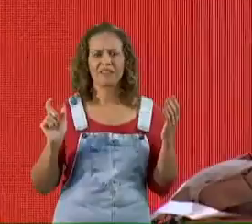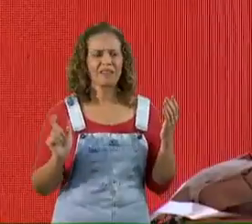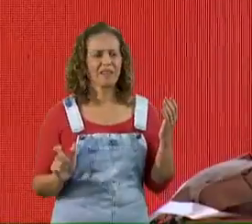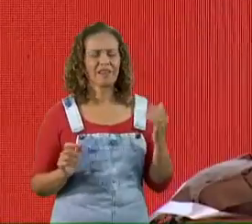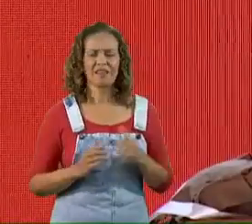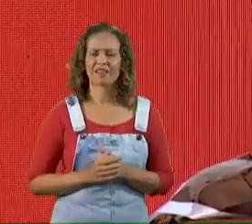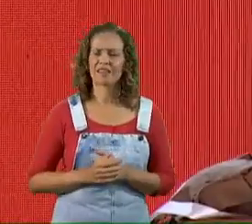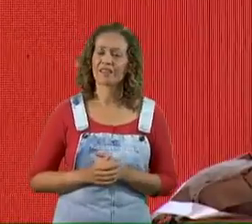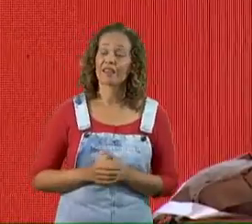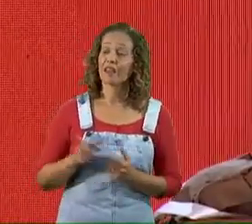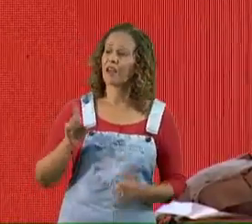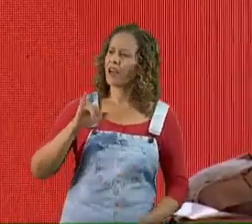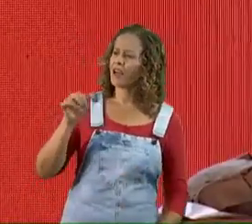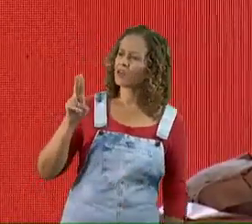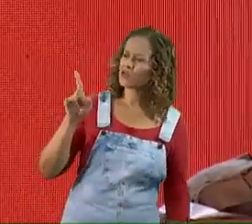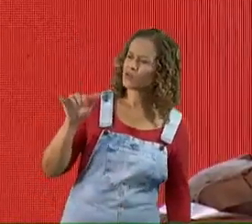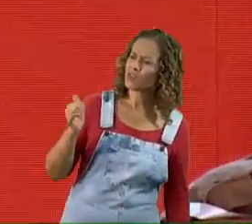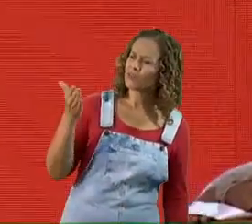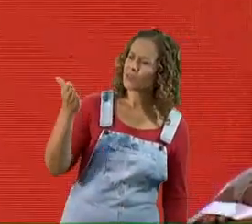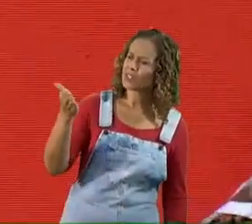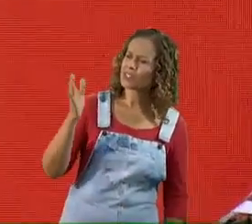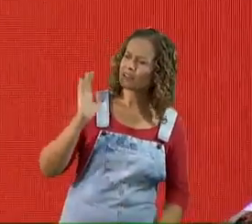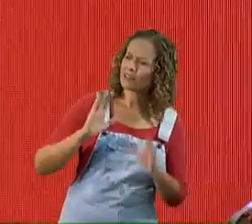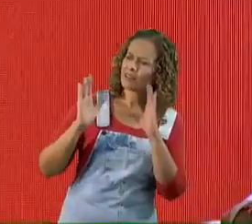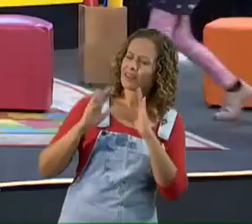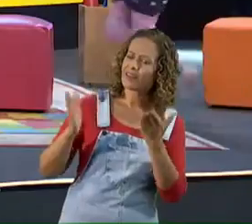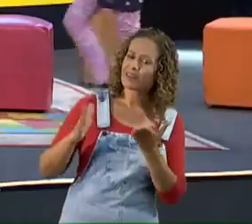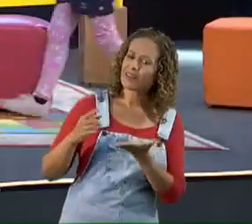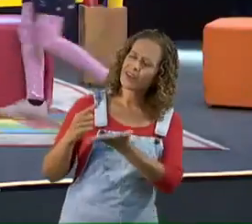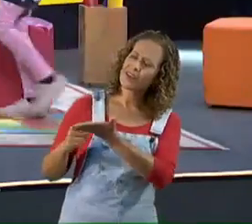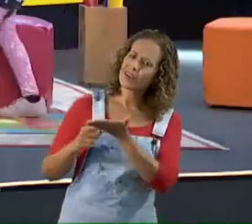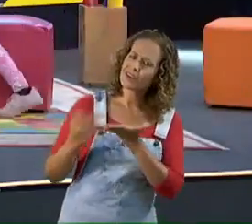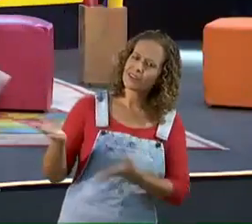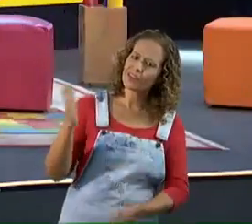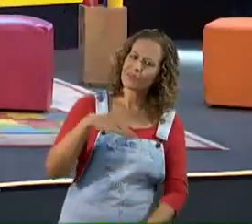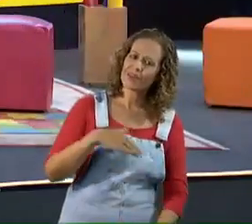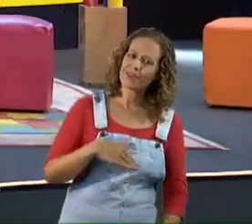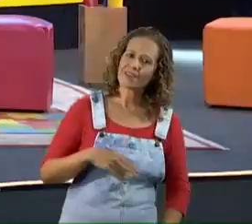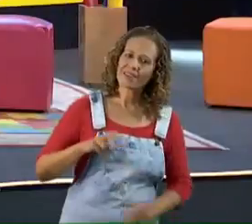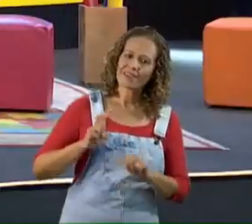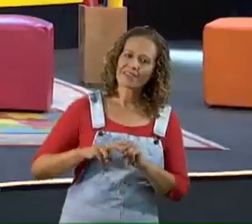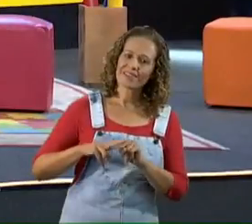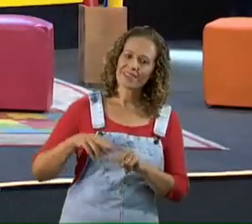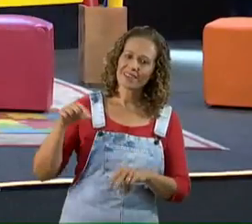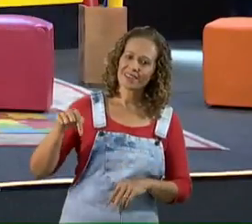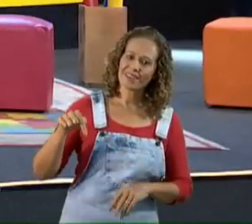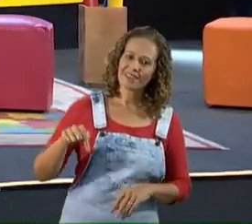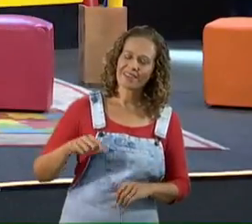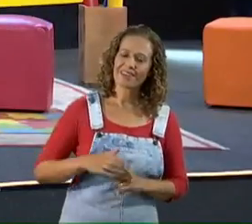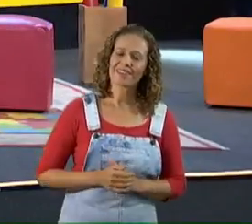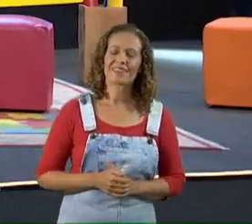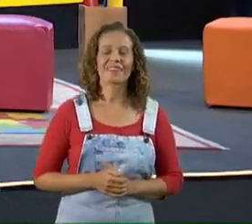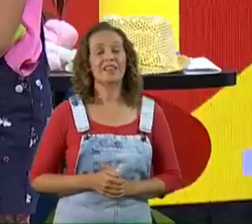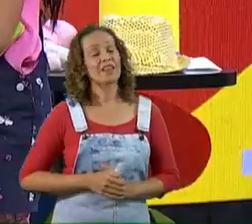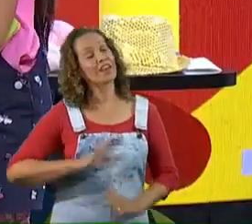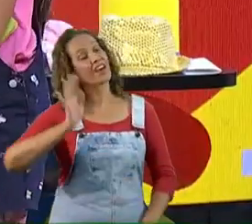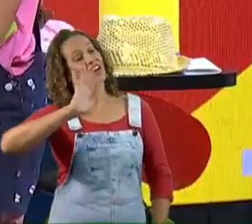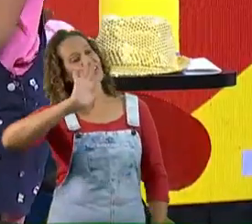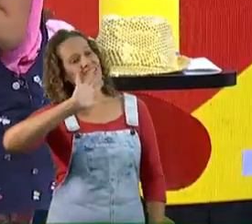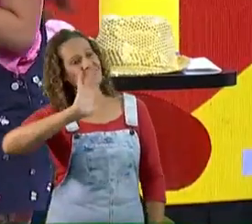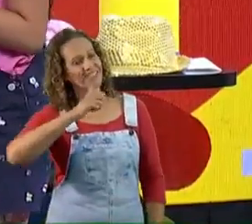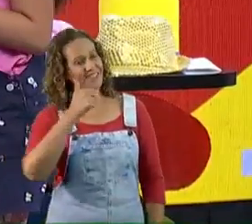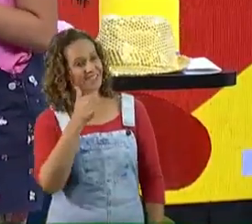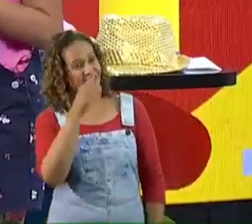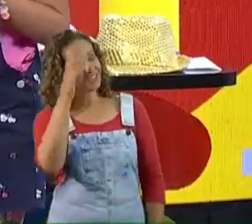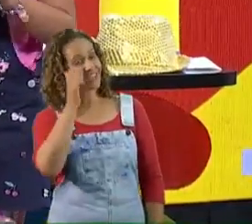você, Júlia. Vem cá. Eu já ia te chamar mesmo. Senta aqui, ó. Oi, tia Marcele. Tudo bem?